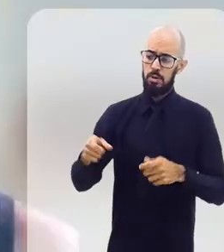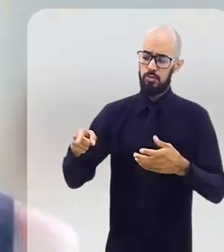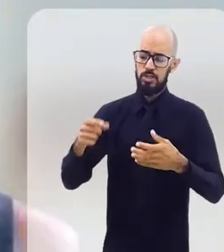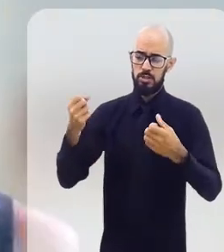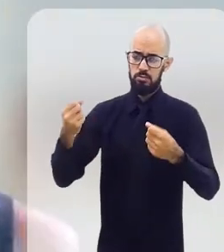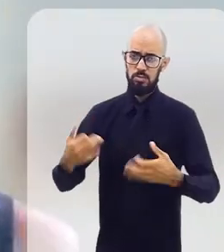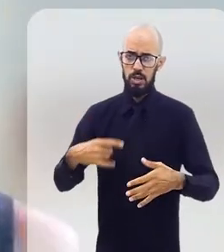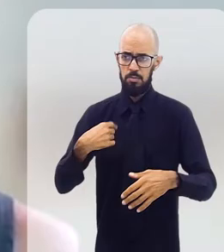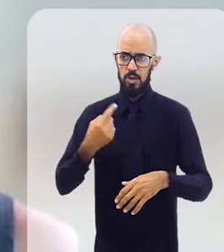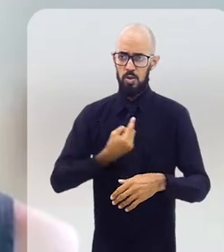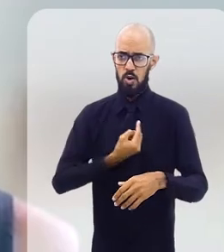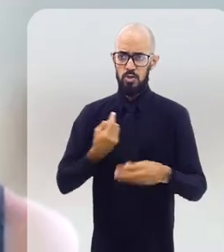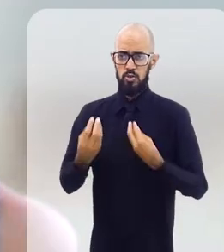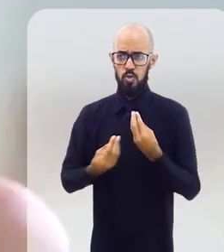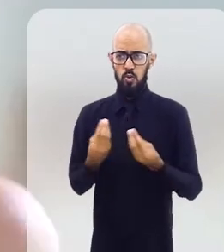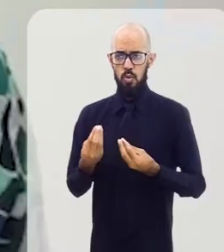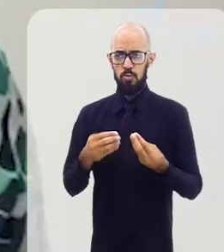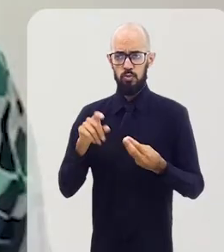esse processo, né,